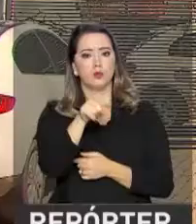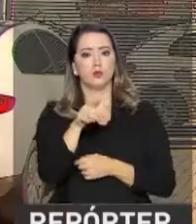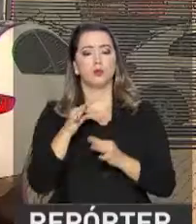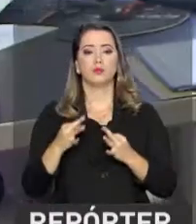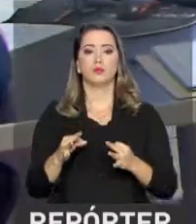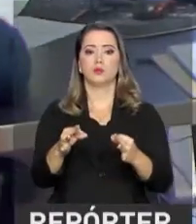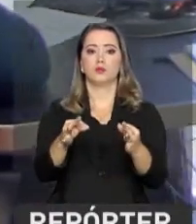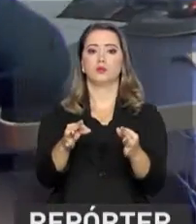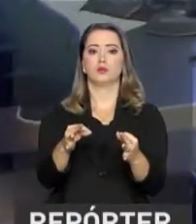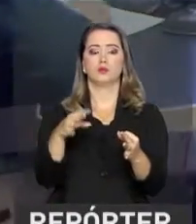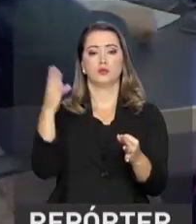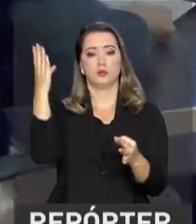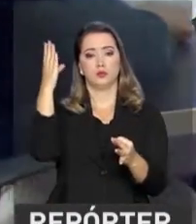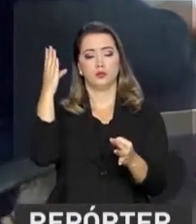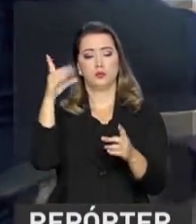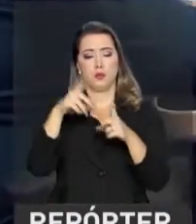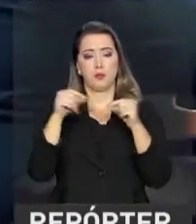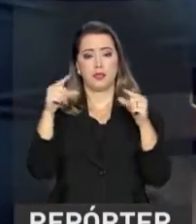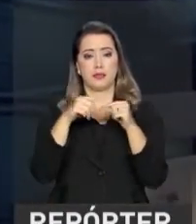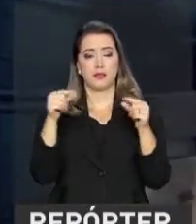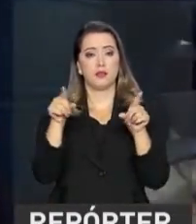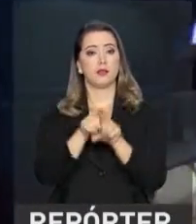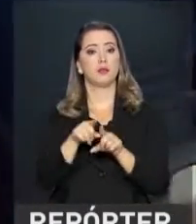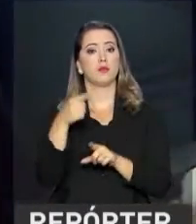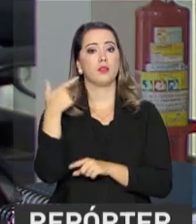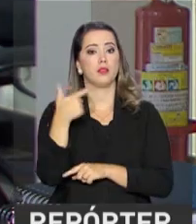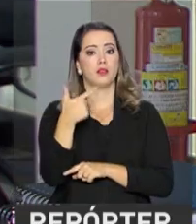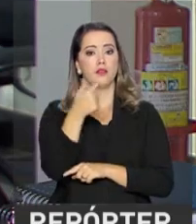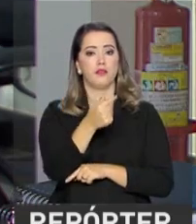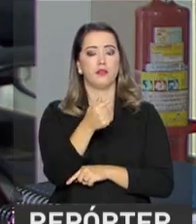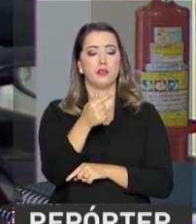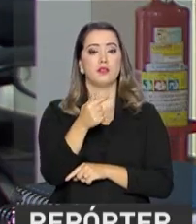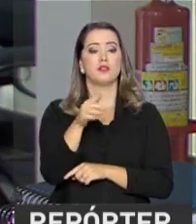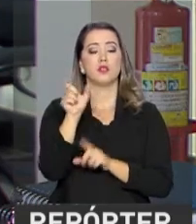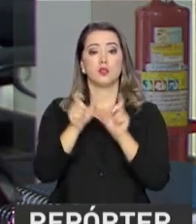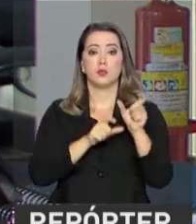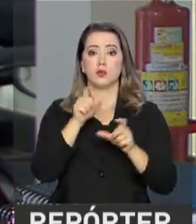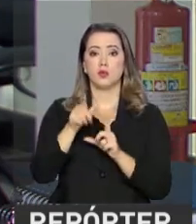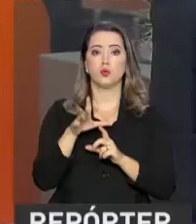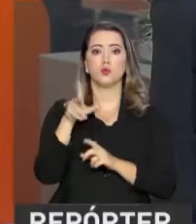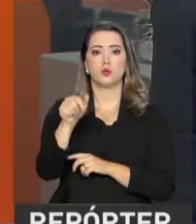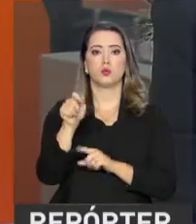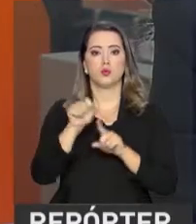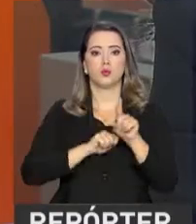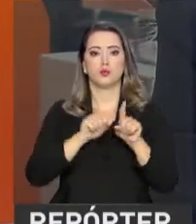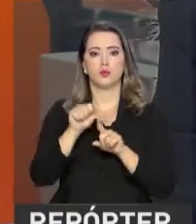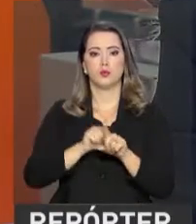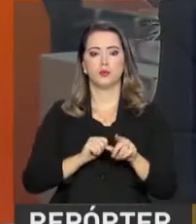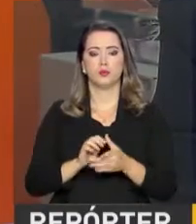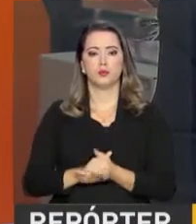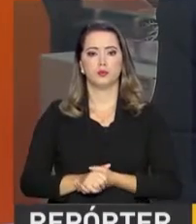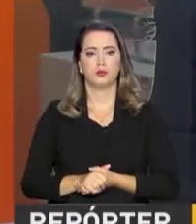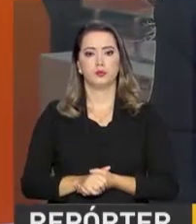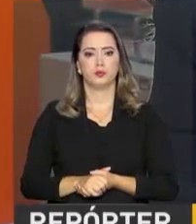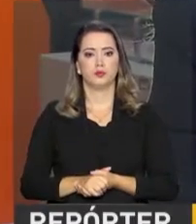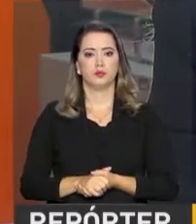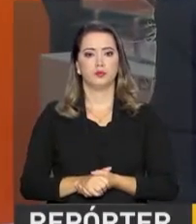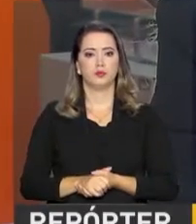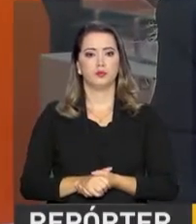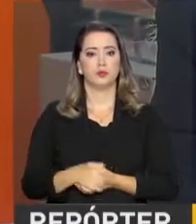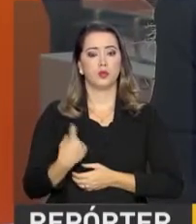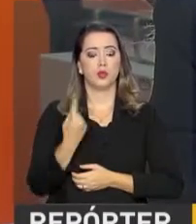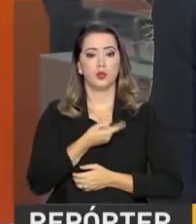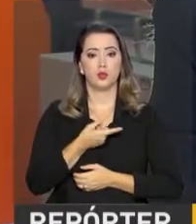tecnologia em brasília aqui os 27 funcionários recebem todo mês o benefício gente coloca no cartão